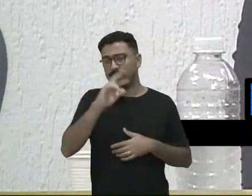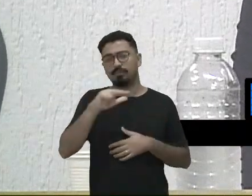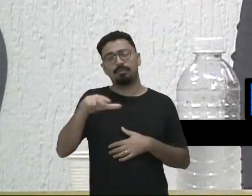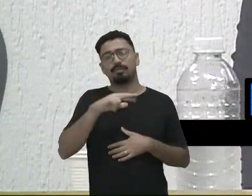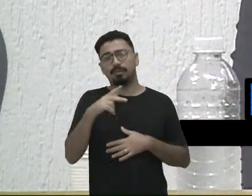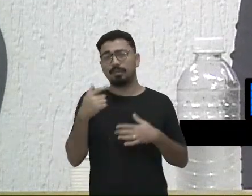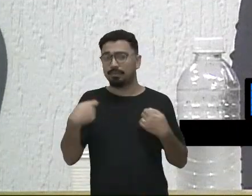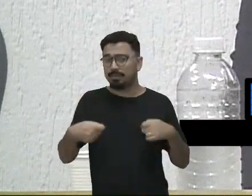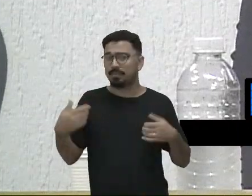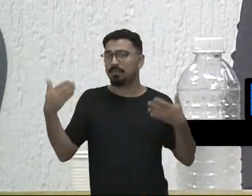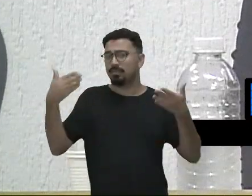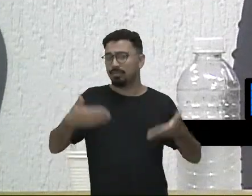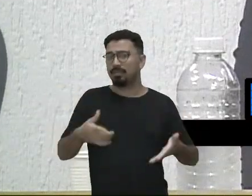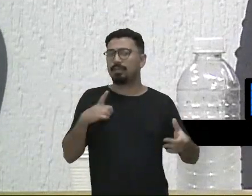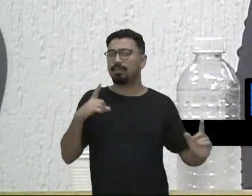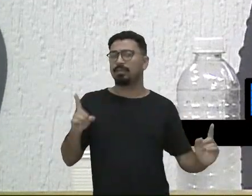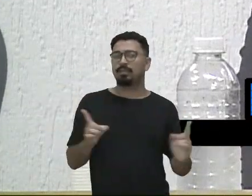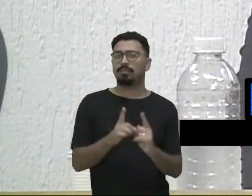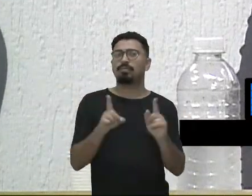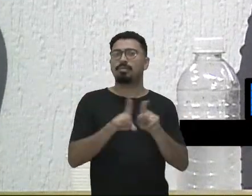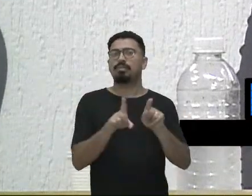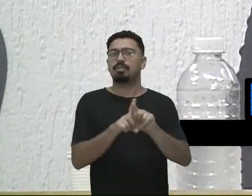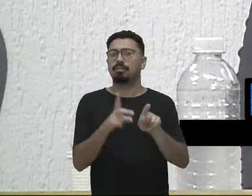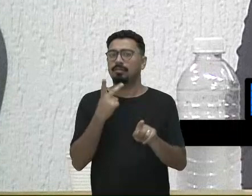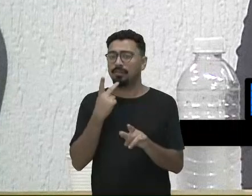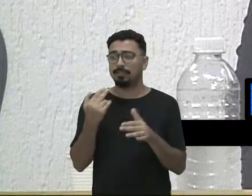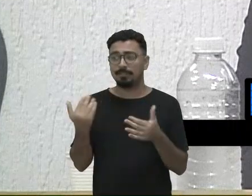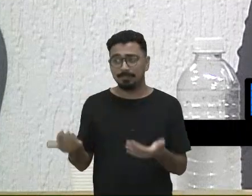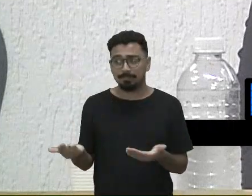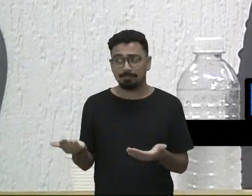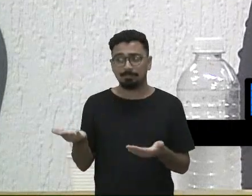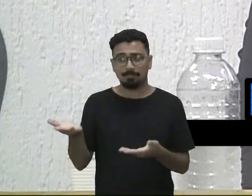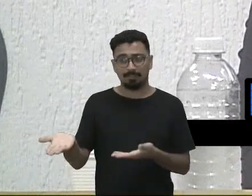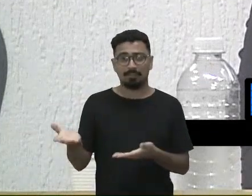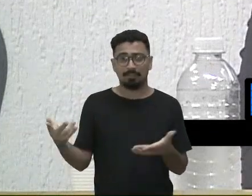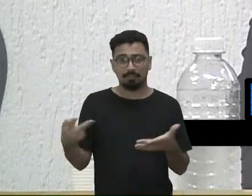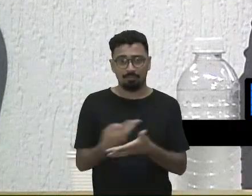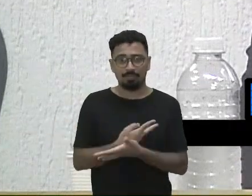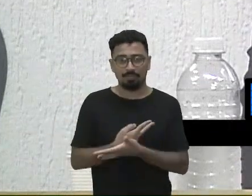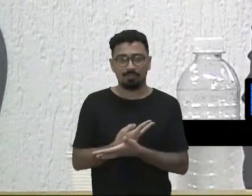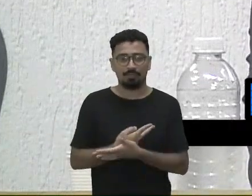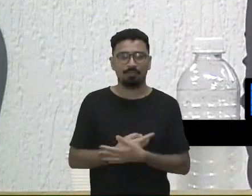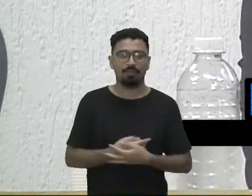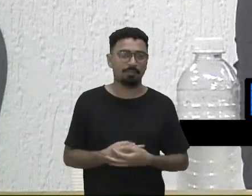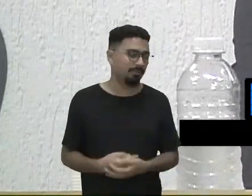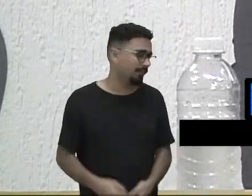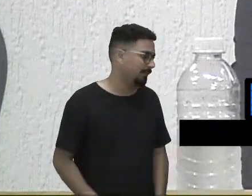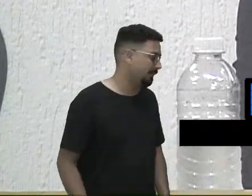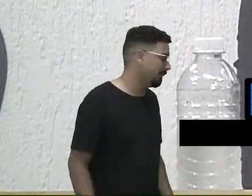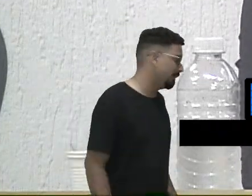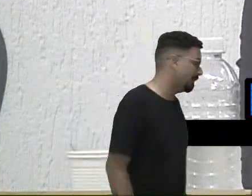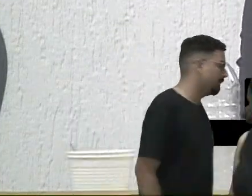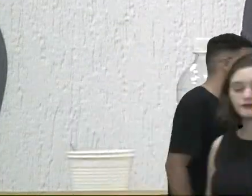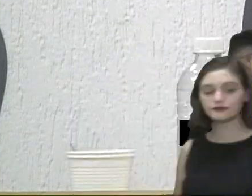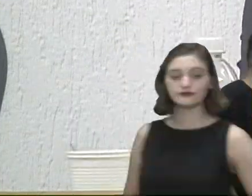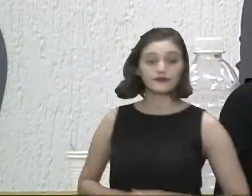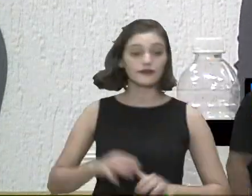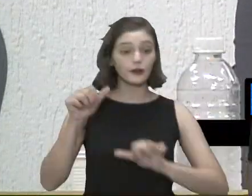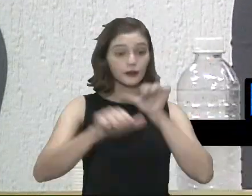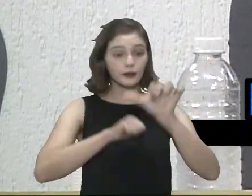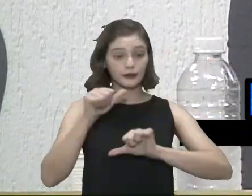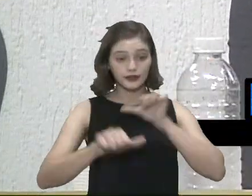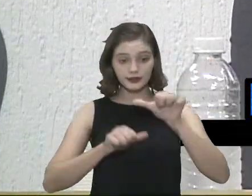tenho que chegar depois de todo esse atendimento e falar para a pessoa, então, sabe isso aqui que está acontecendo? Vai ter alteração.